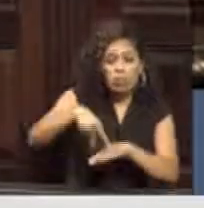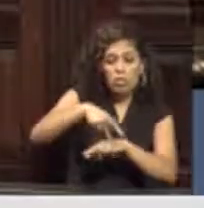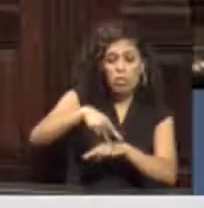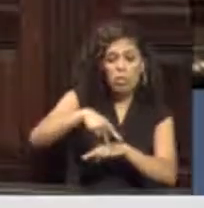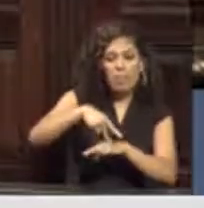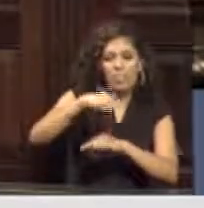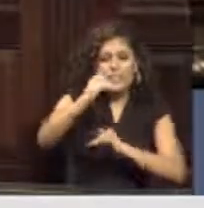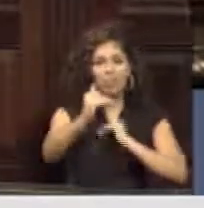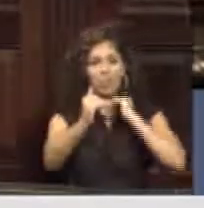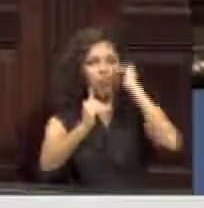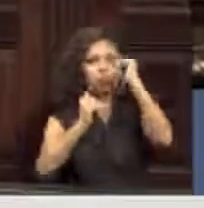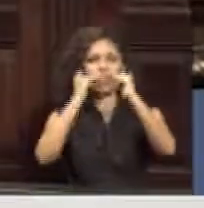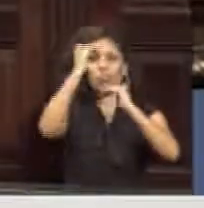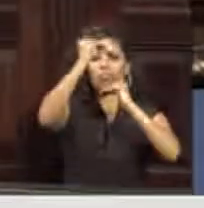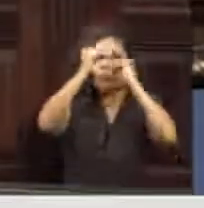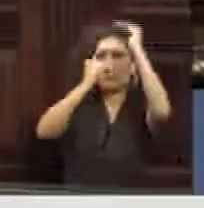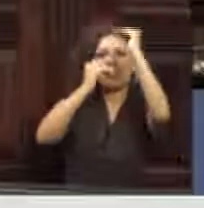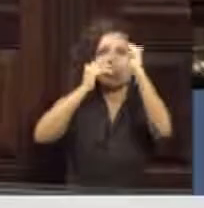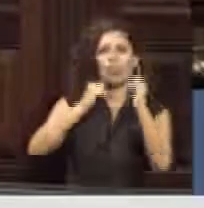É entregar